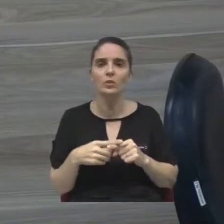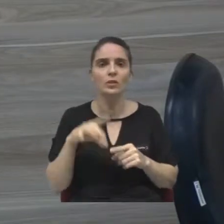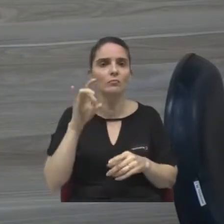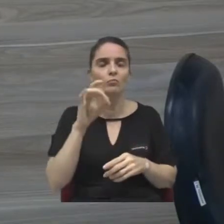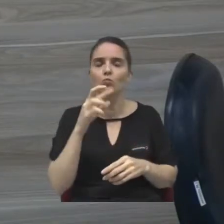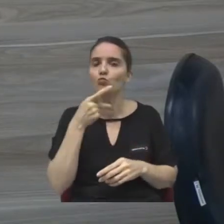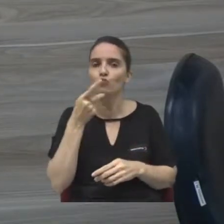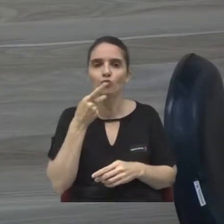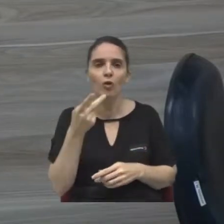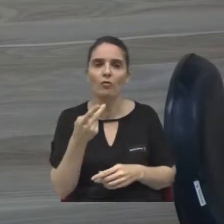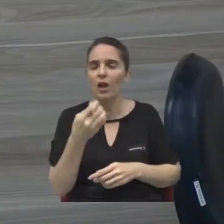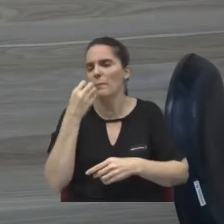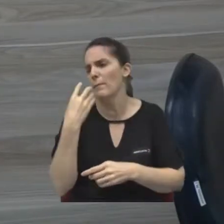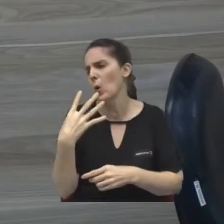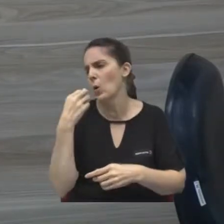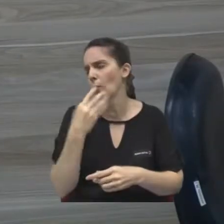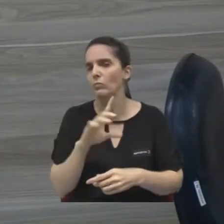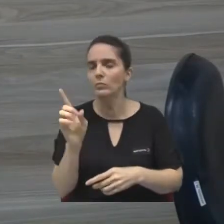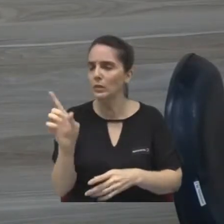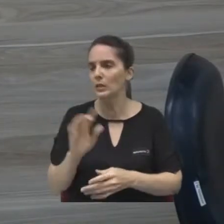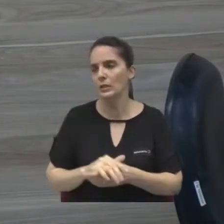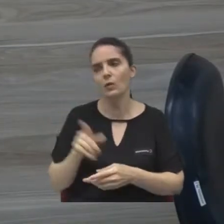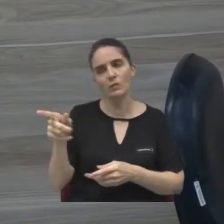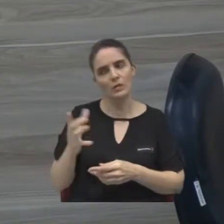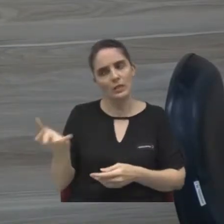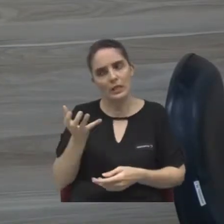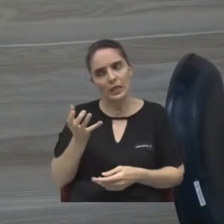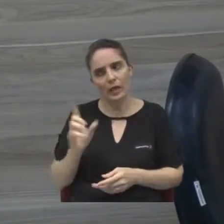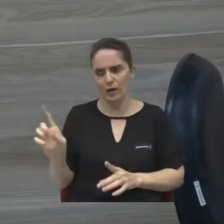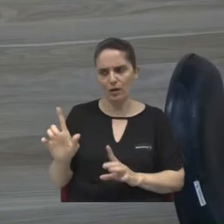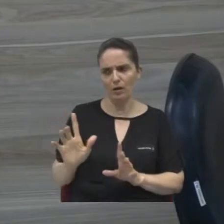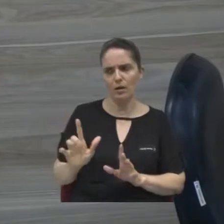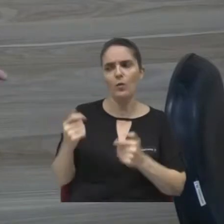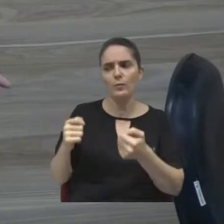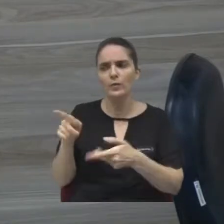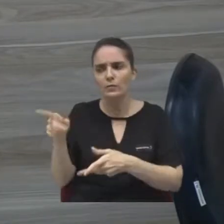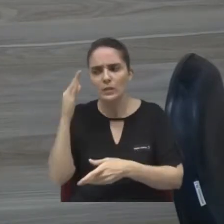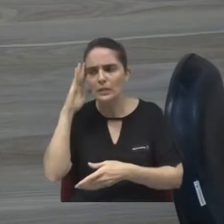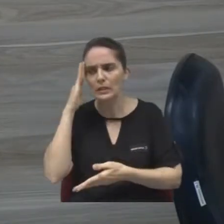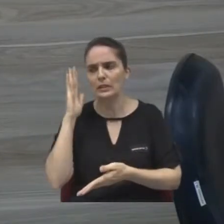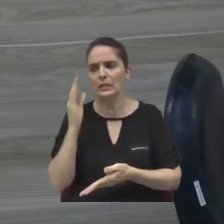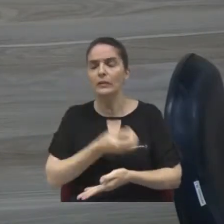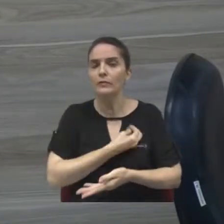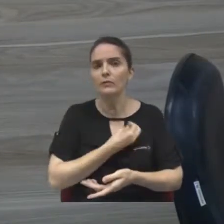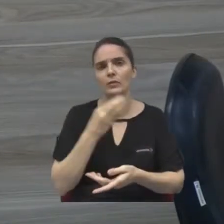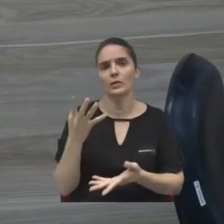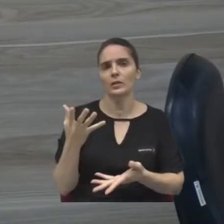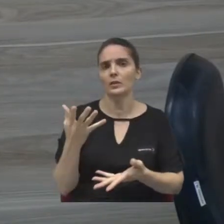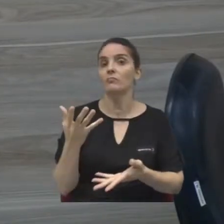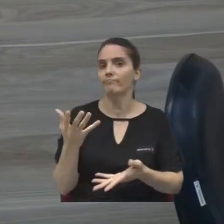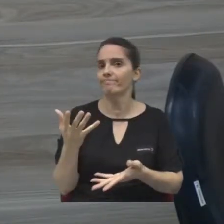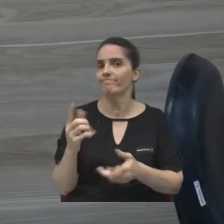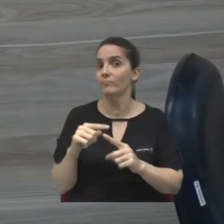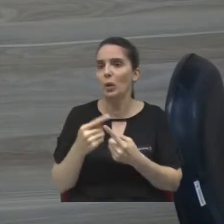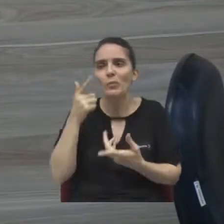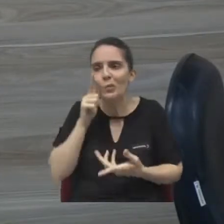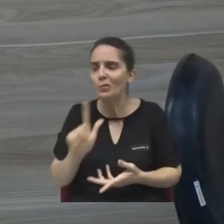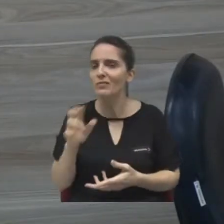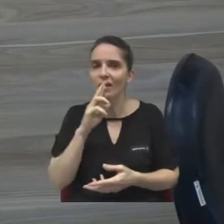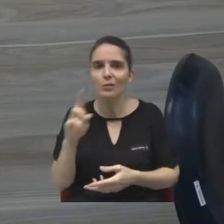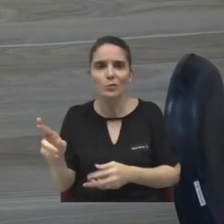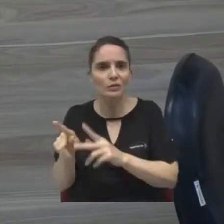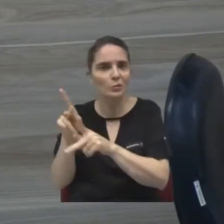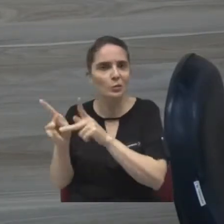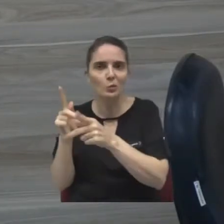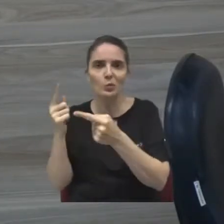positiva para o munícipe. De vez em quando a gente tem que falar, não é assim do jeito que você quer. E tem que entender, a vida é assim. Então, mas nós não conseguimos dar uma resposta.